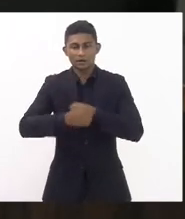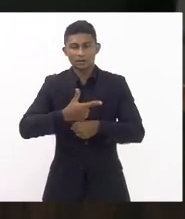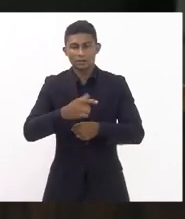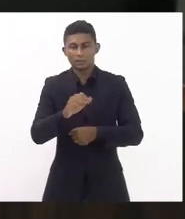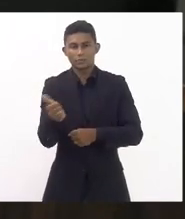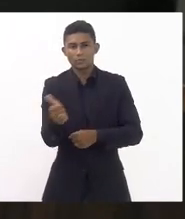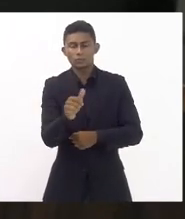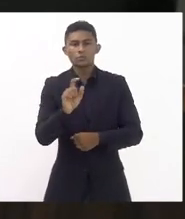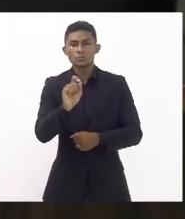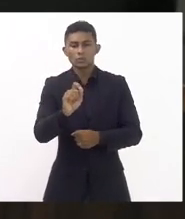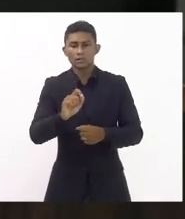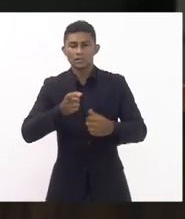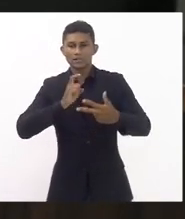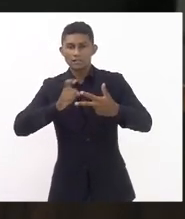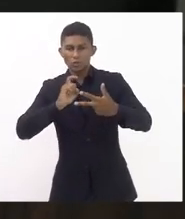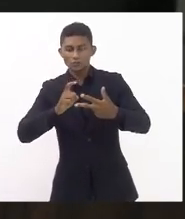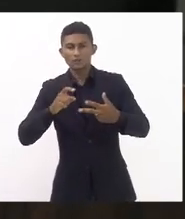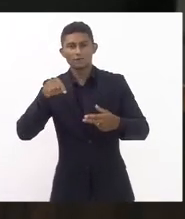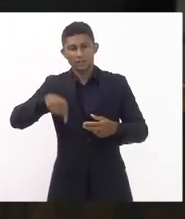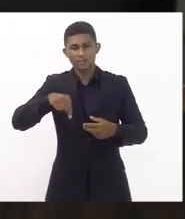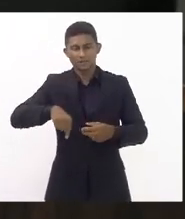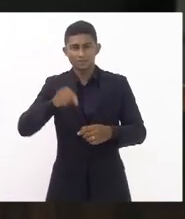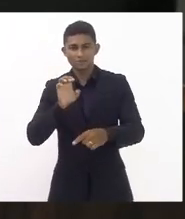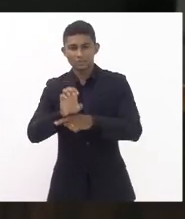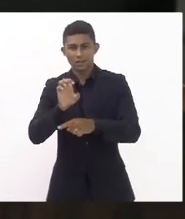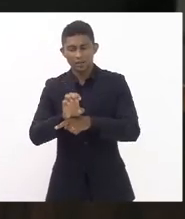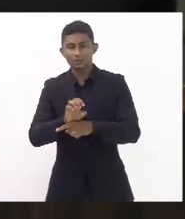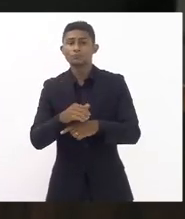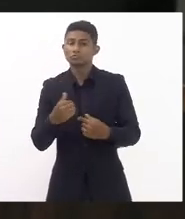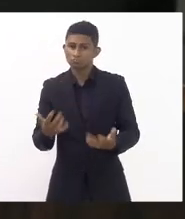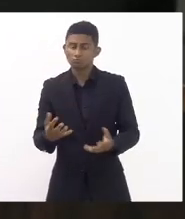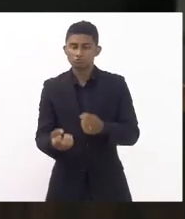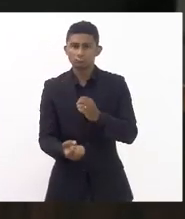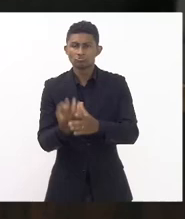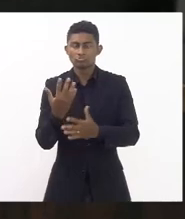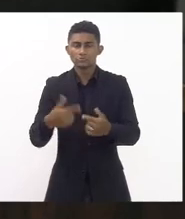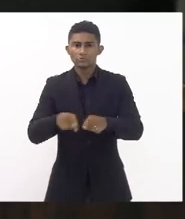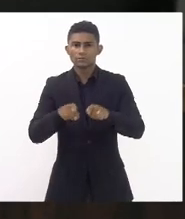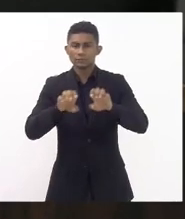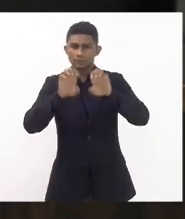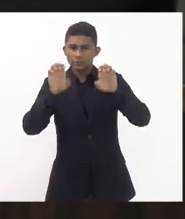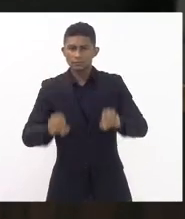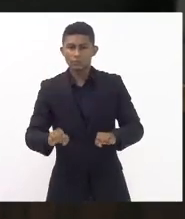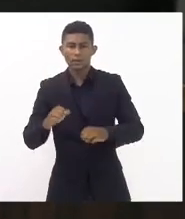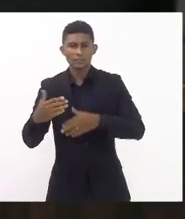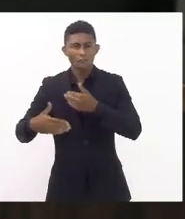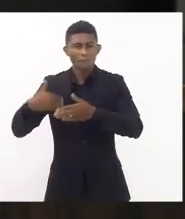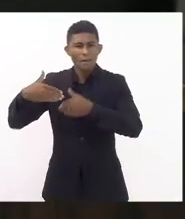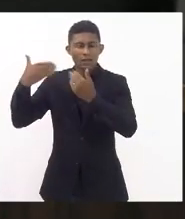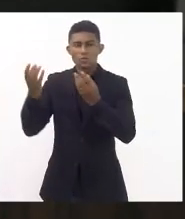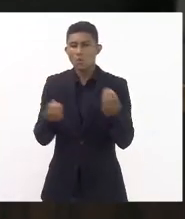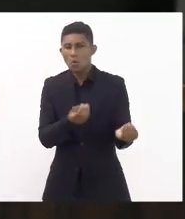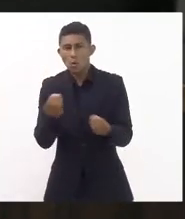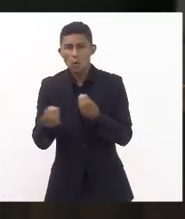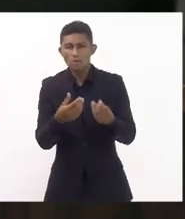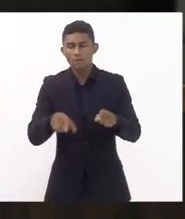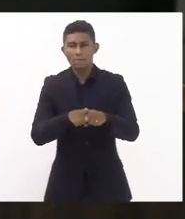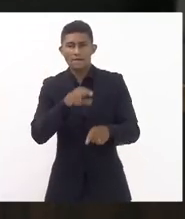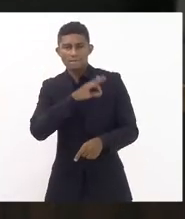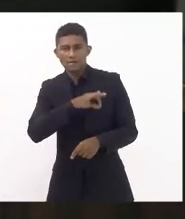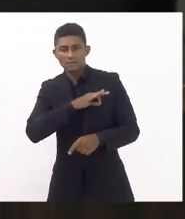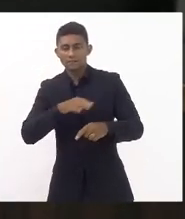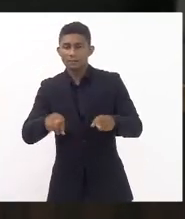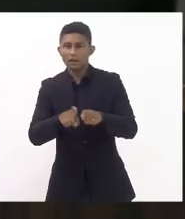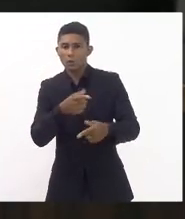Executivo Público no âmbito do Poder Executivo Estadual, estabelece sua estruturação e forma de desenvolvimento, fixa sua remuneração e dá